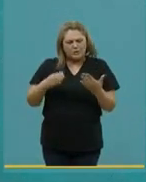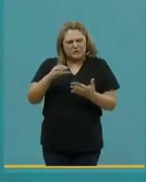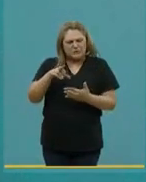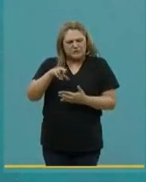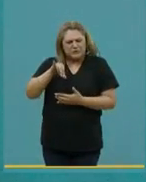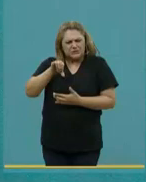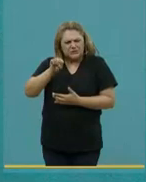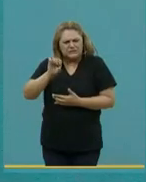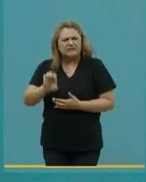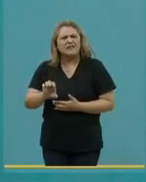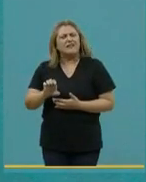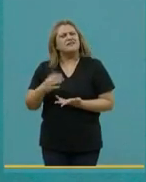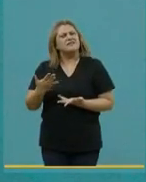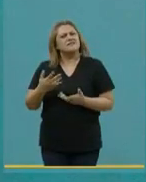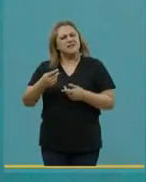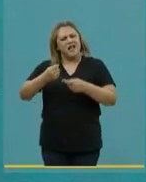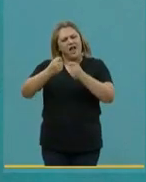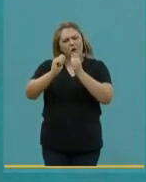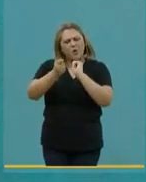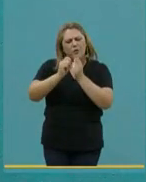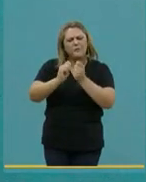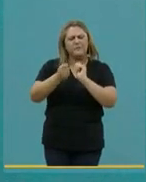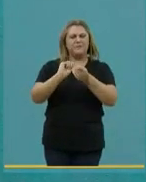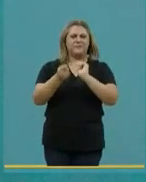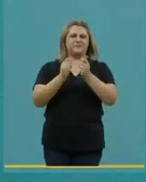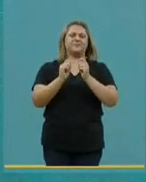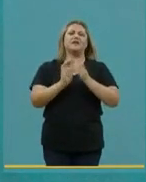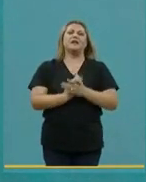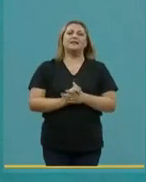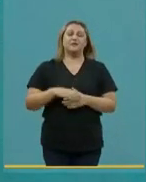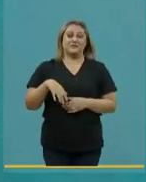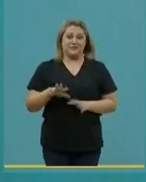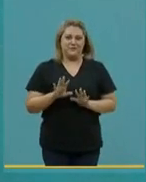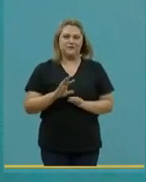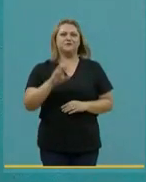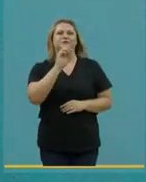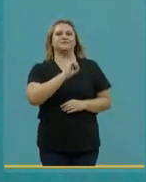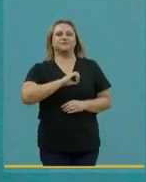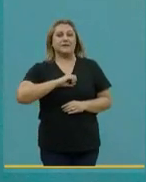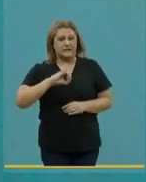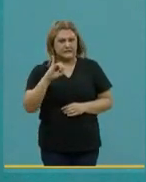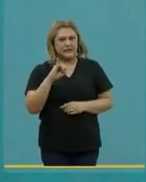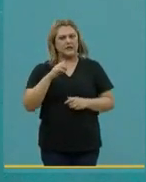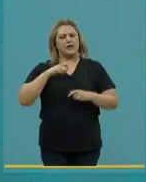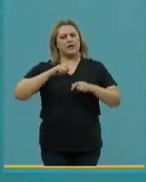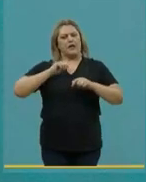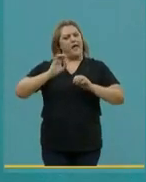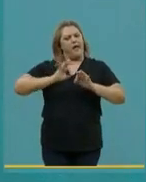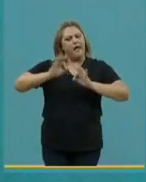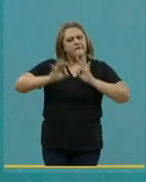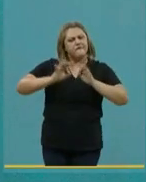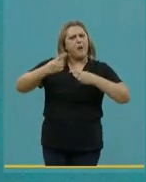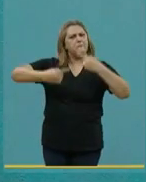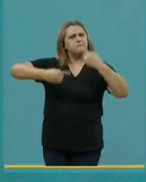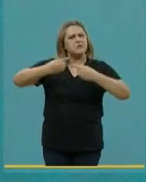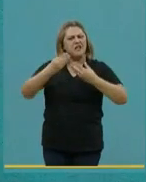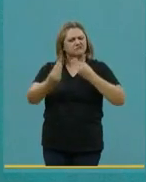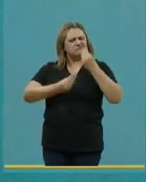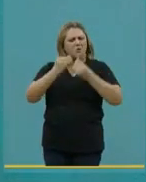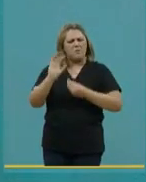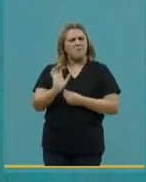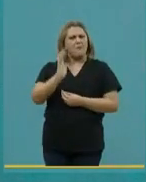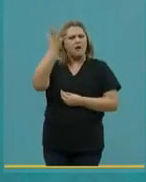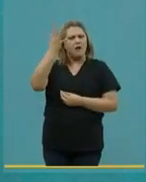âmbito econômico como nas diversidades políticas na sua opinião uma reforma política se faz necessário diante